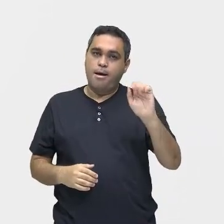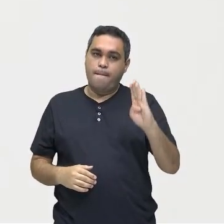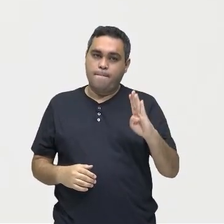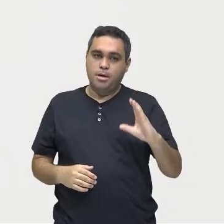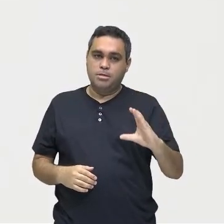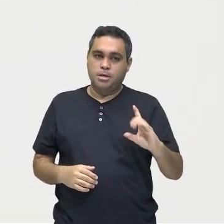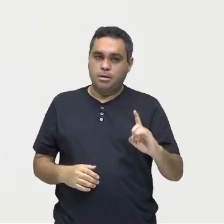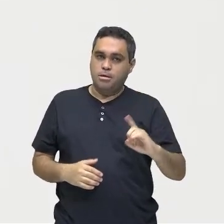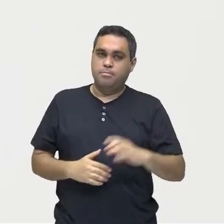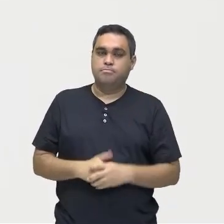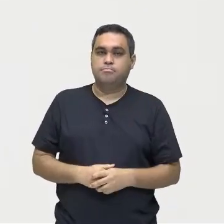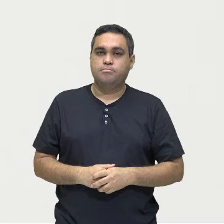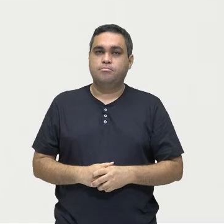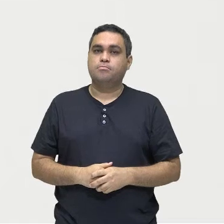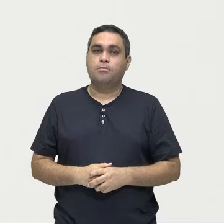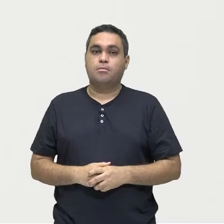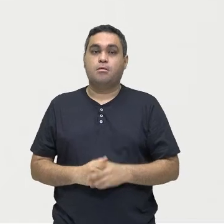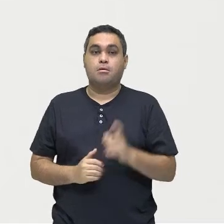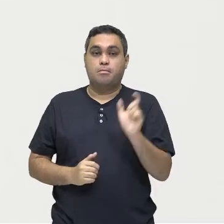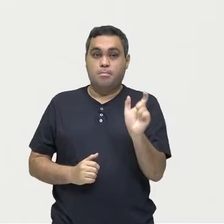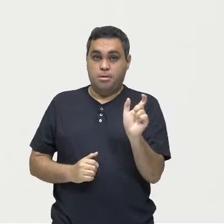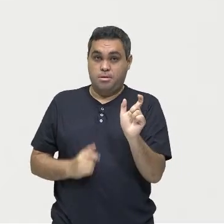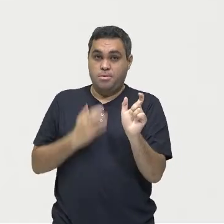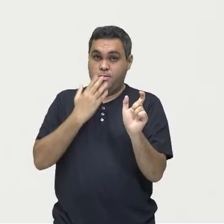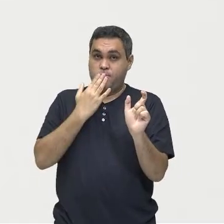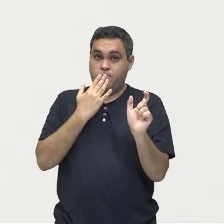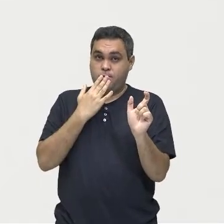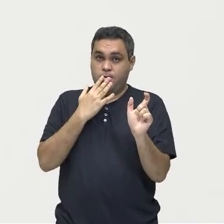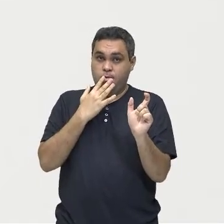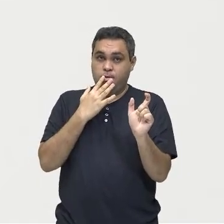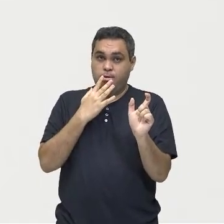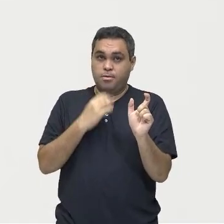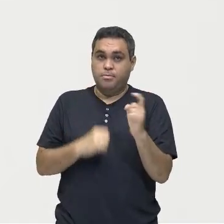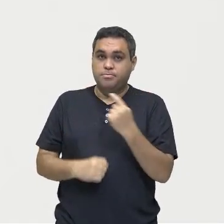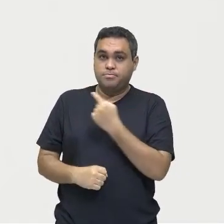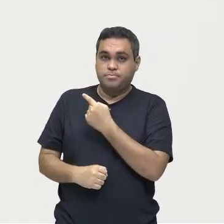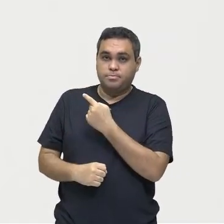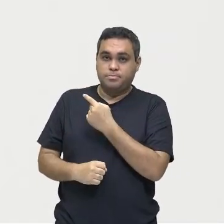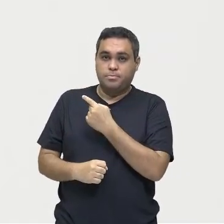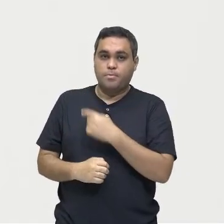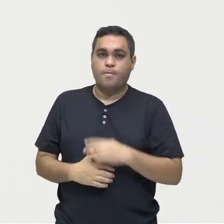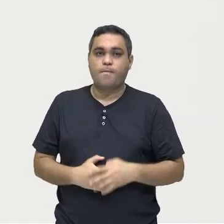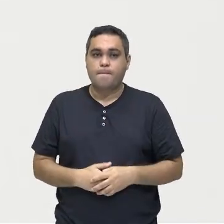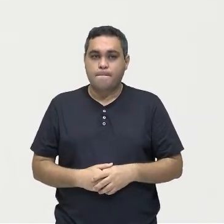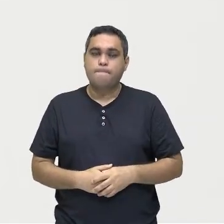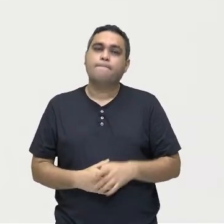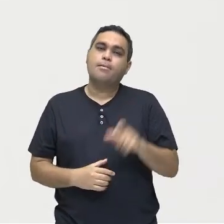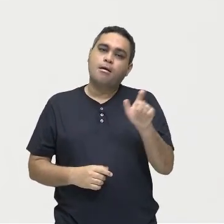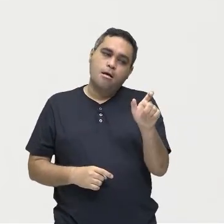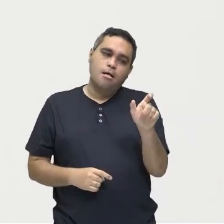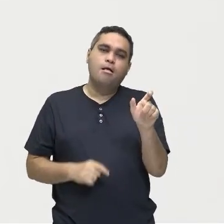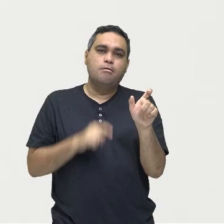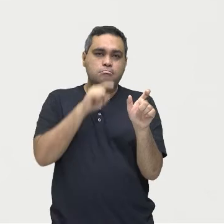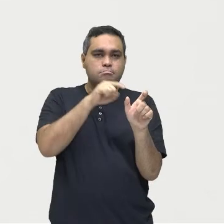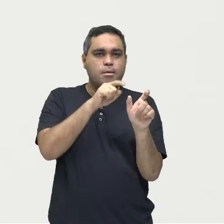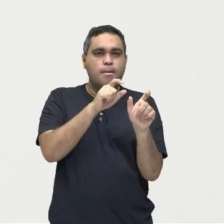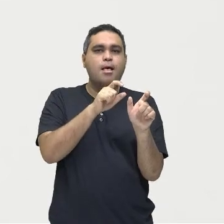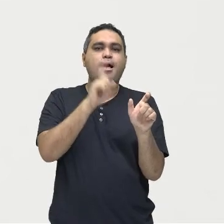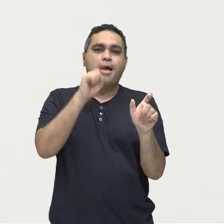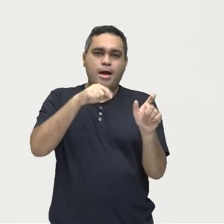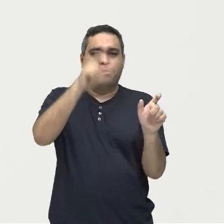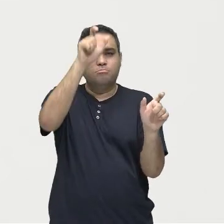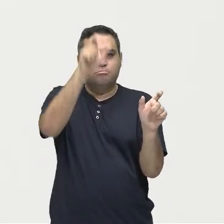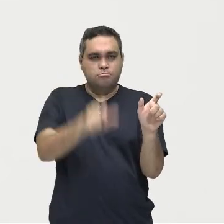que a ética, ela está funcionando como o sujeito da oração, né? Então tem um sujeito